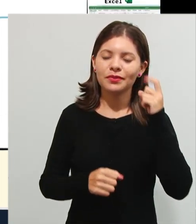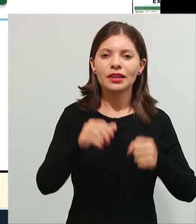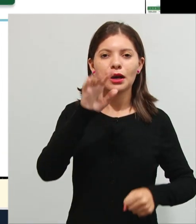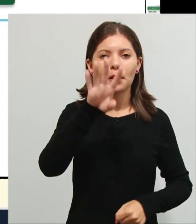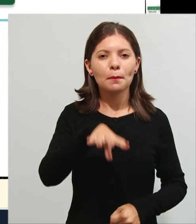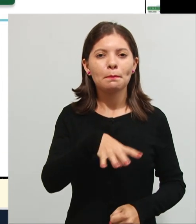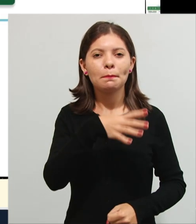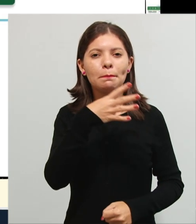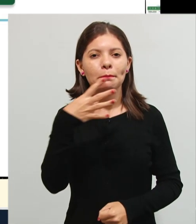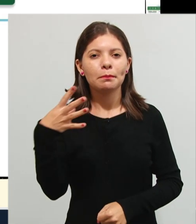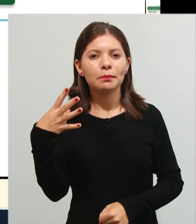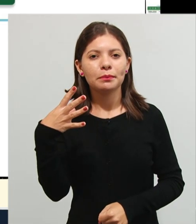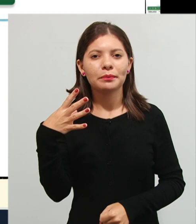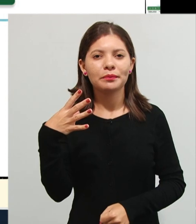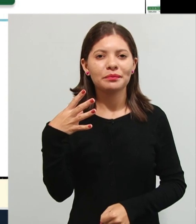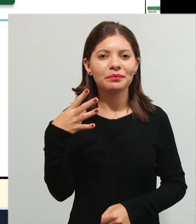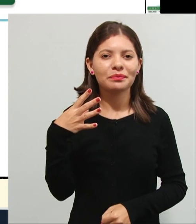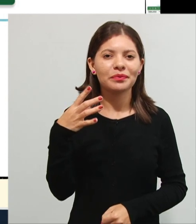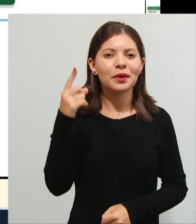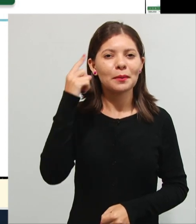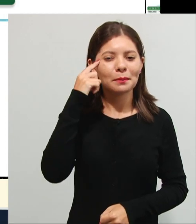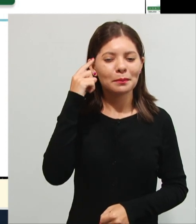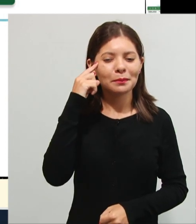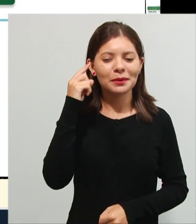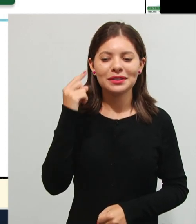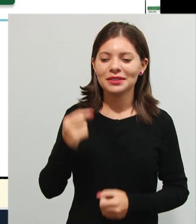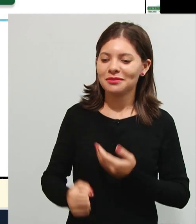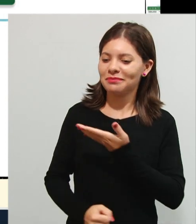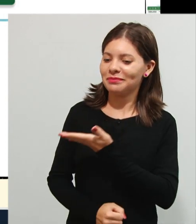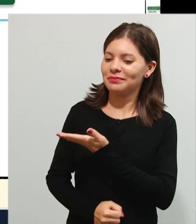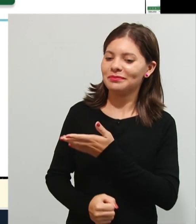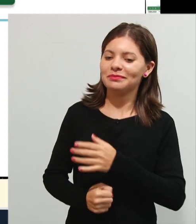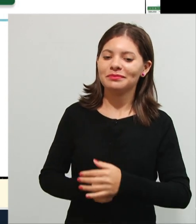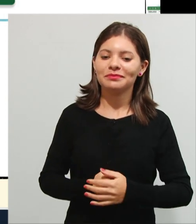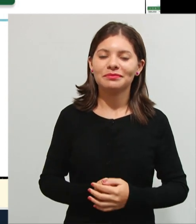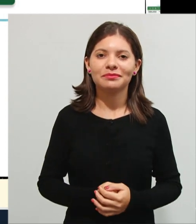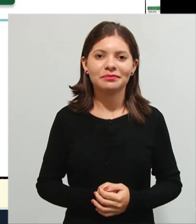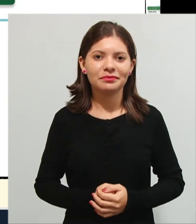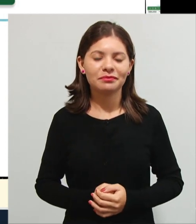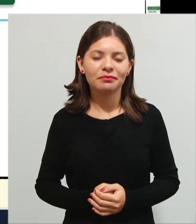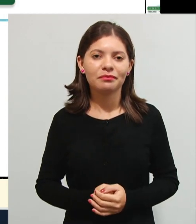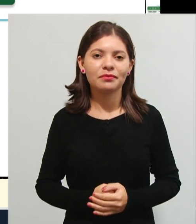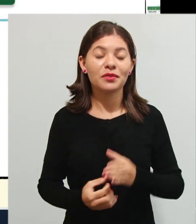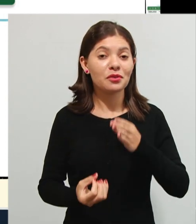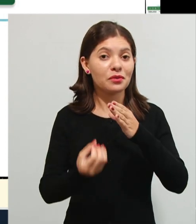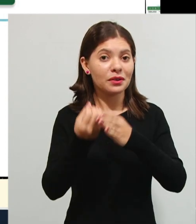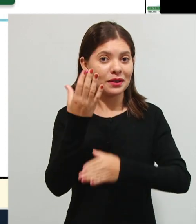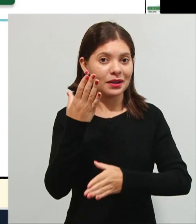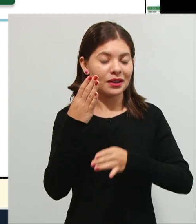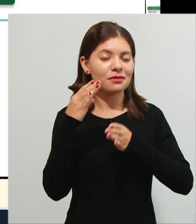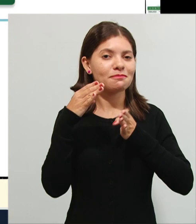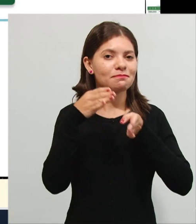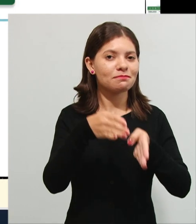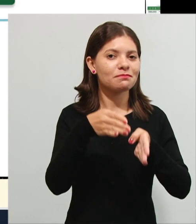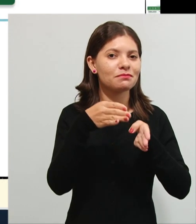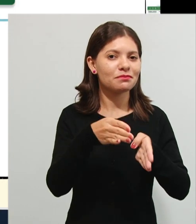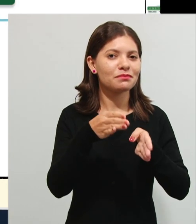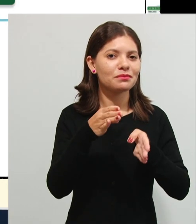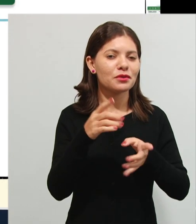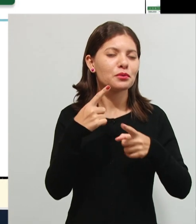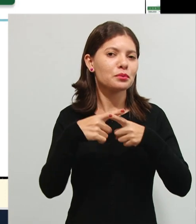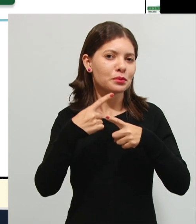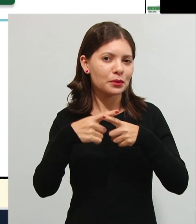planilhas eletrônicas, não tem como não pensar no Excel, né? Excel, ele foi criado especificamente para